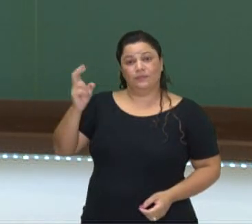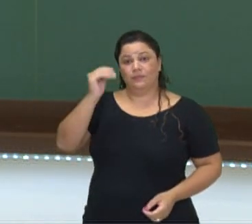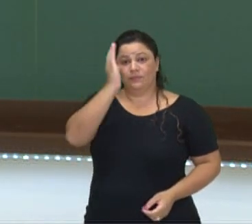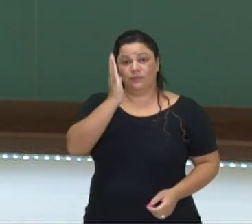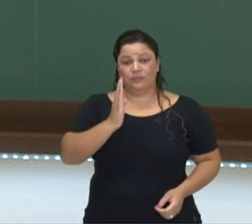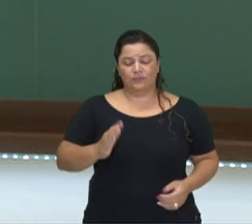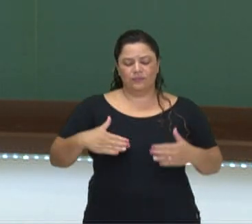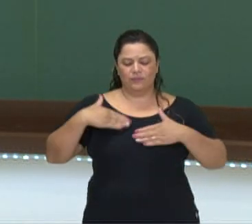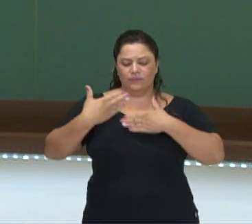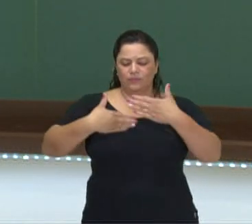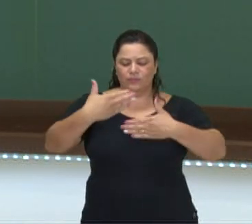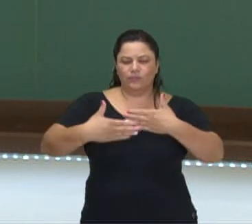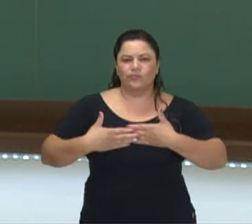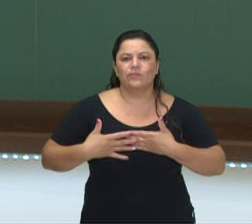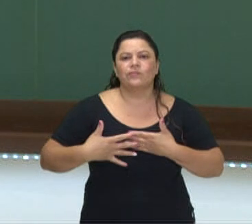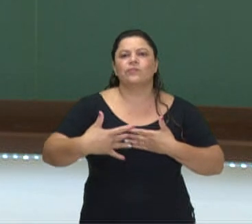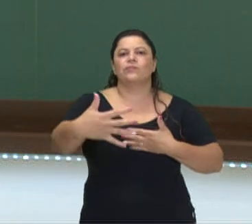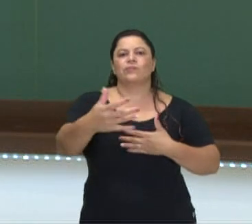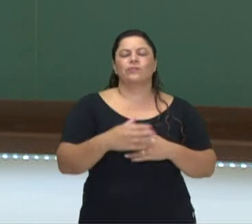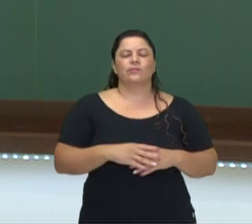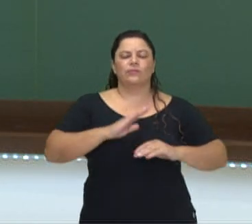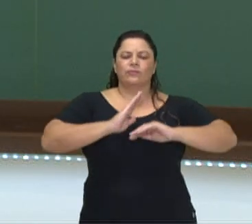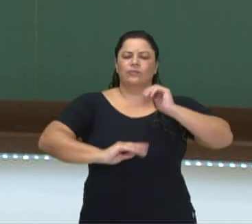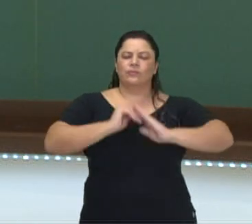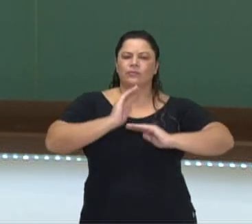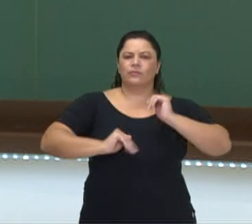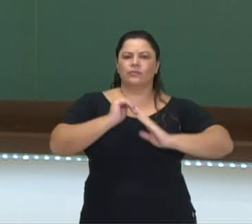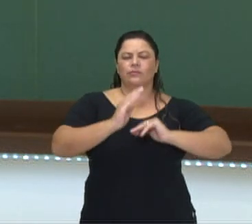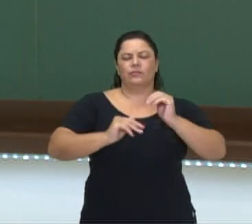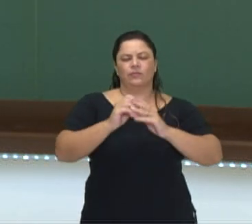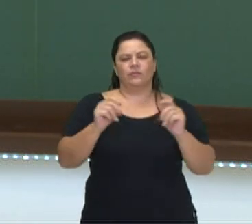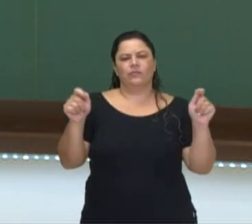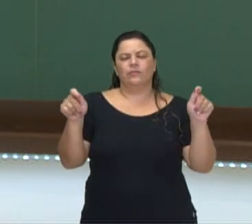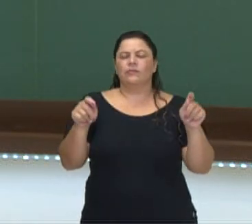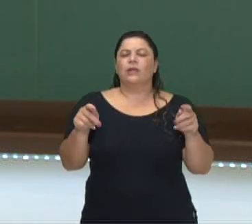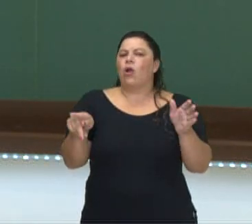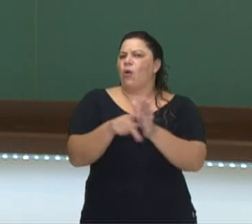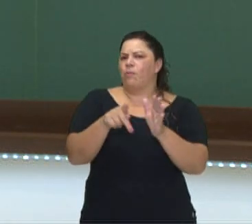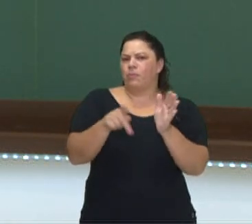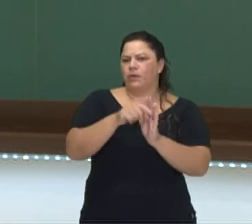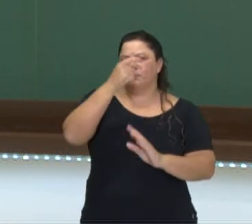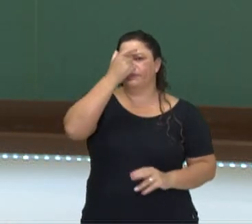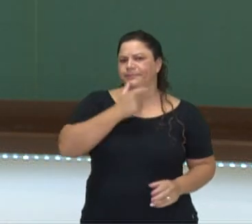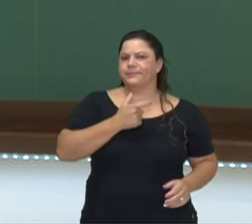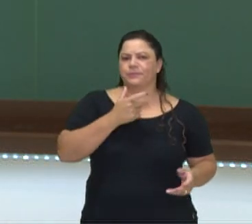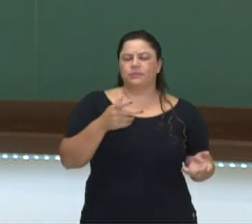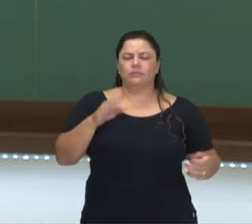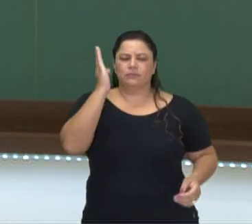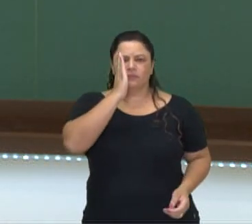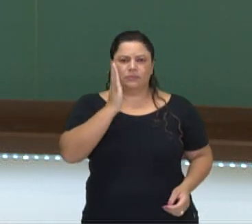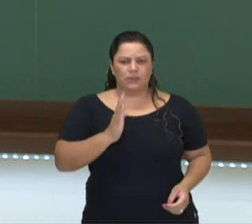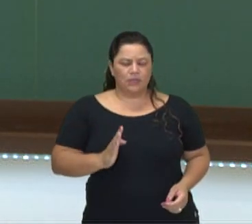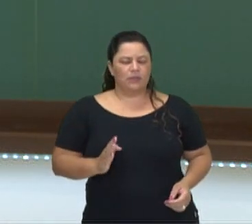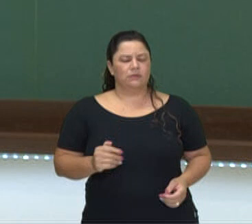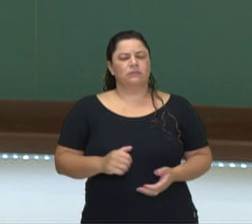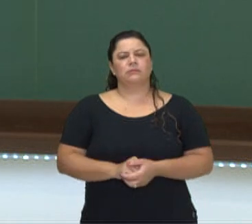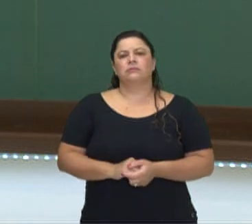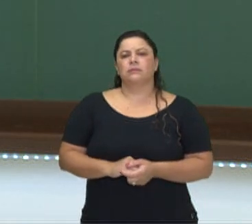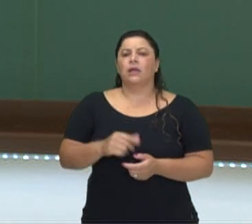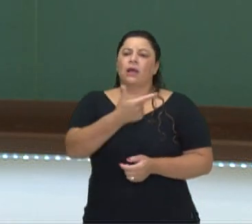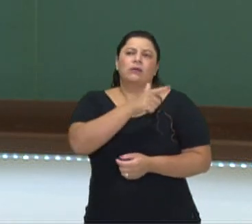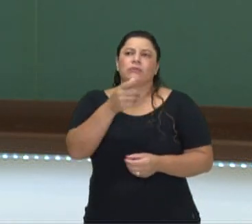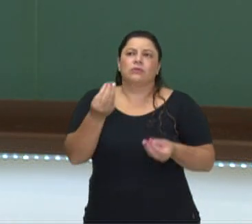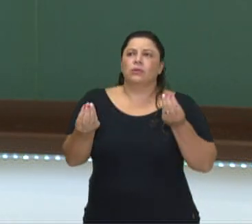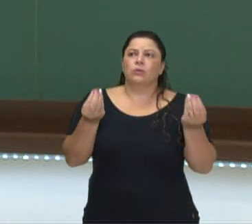ao longo do tempo, construiu uma identidade brasileira considerando essa diversidade. Não tem